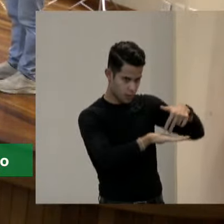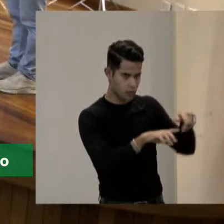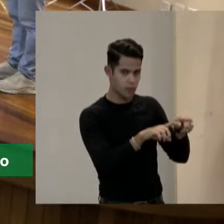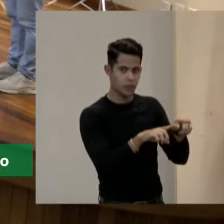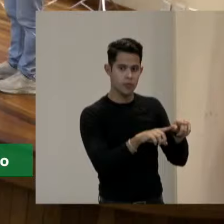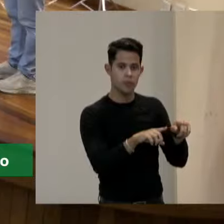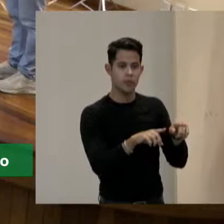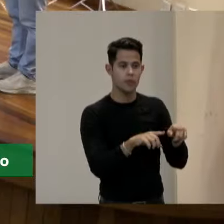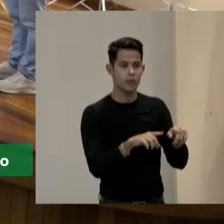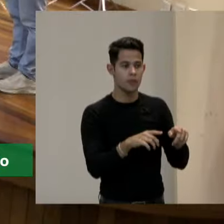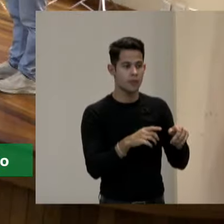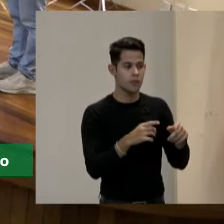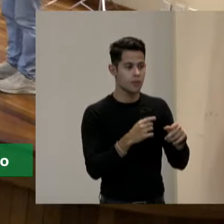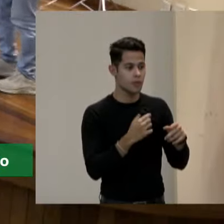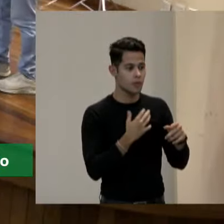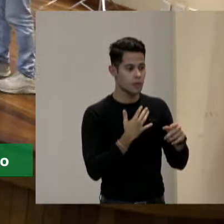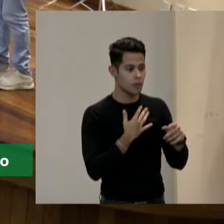lá, professora.